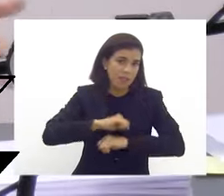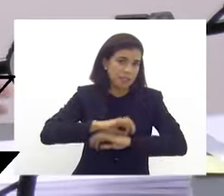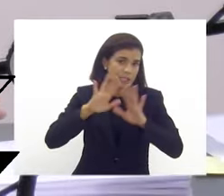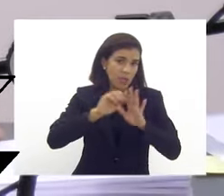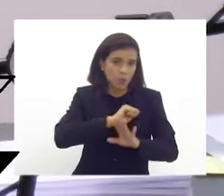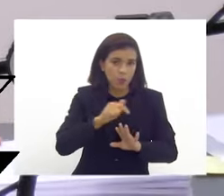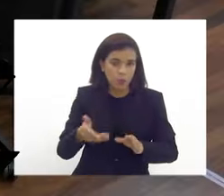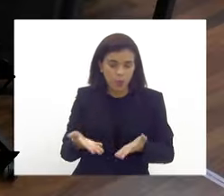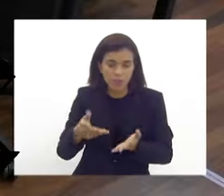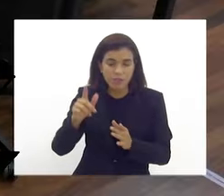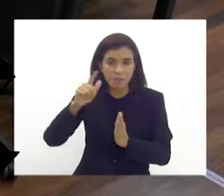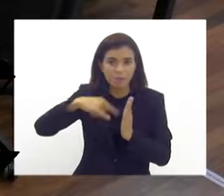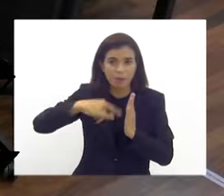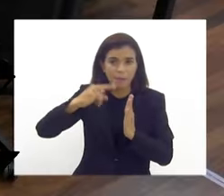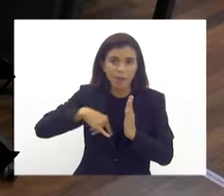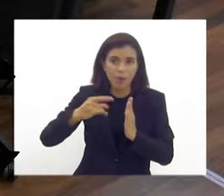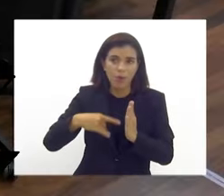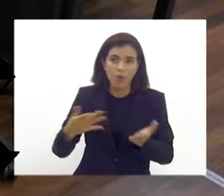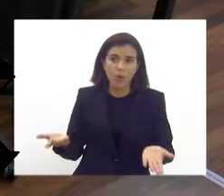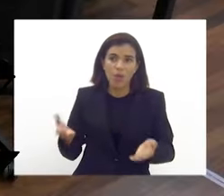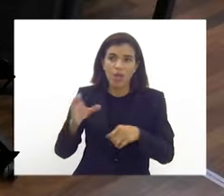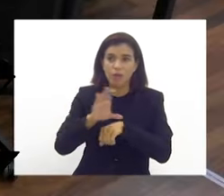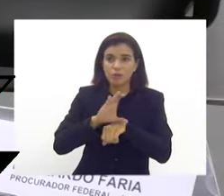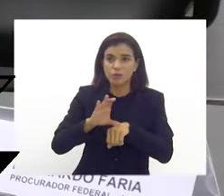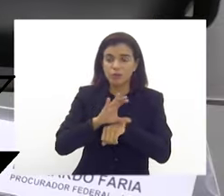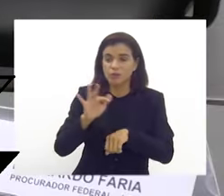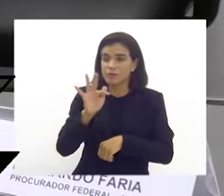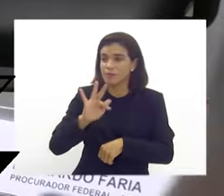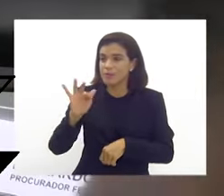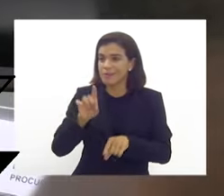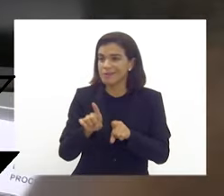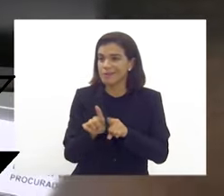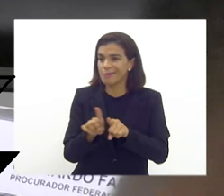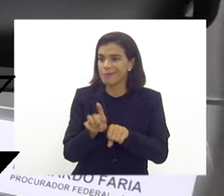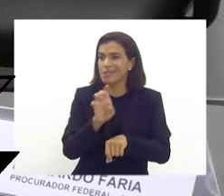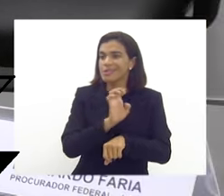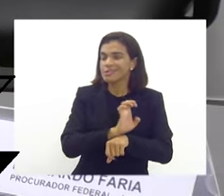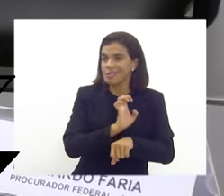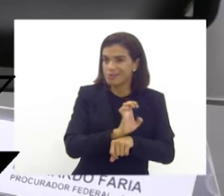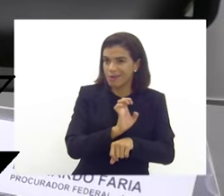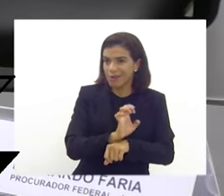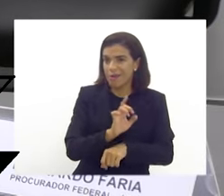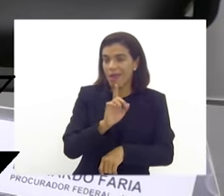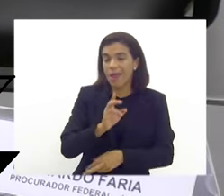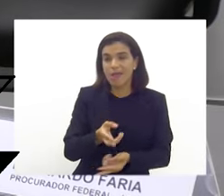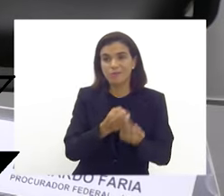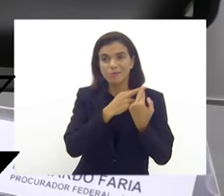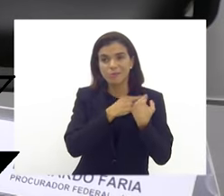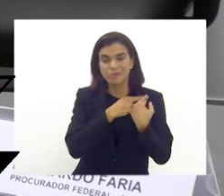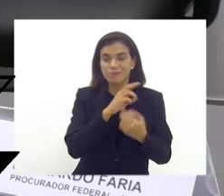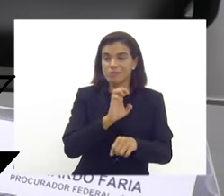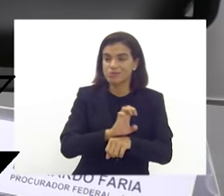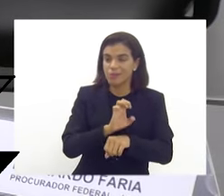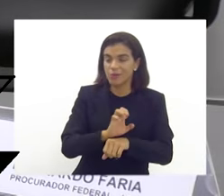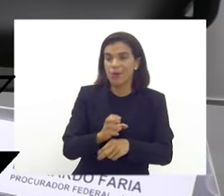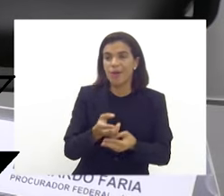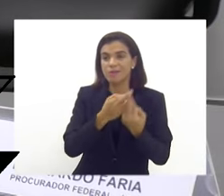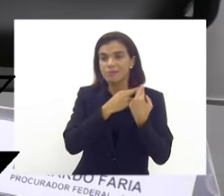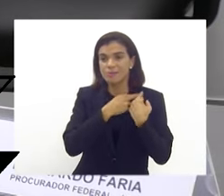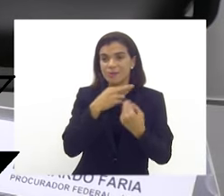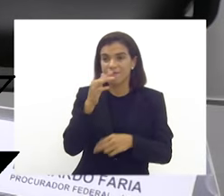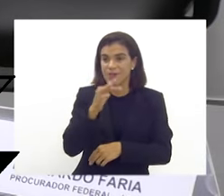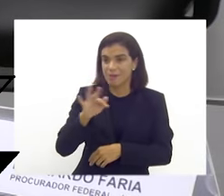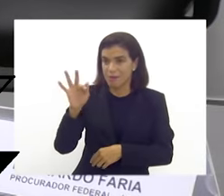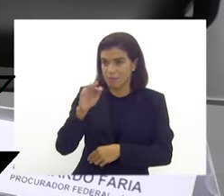impossível in atribuição Federal também perfeito não só Estadual municipal mas é atribuição Federal perito Deputado eu peço até que o senhor